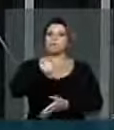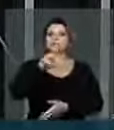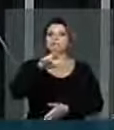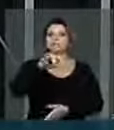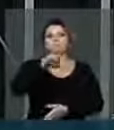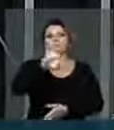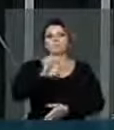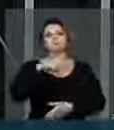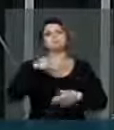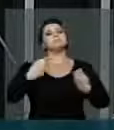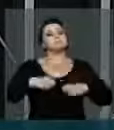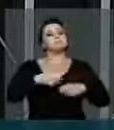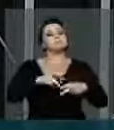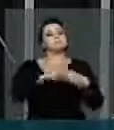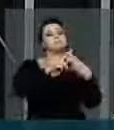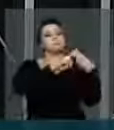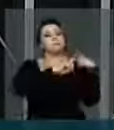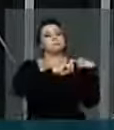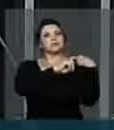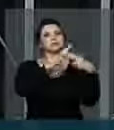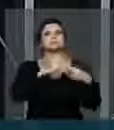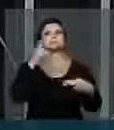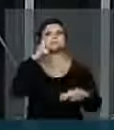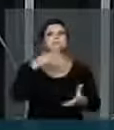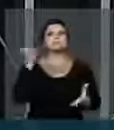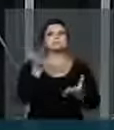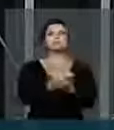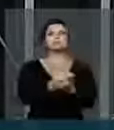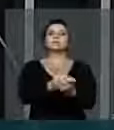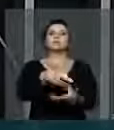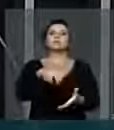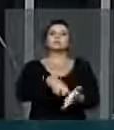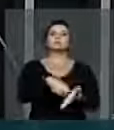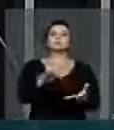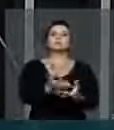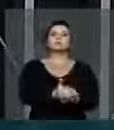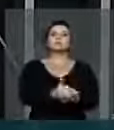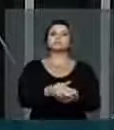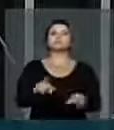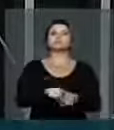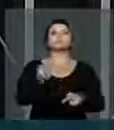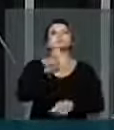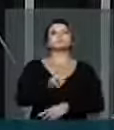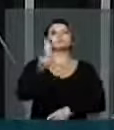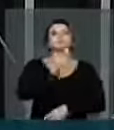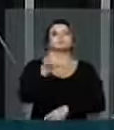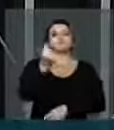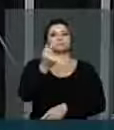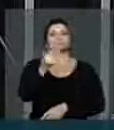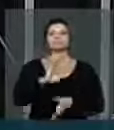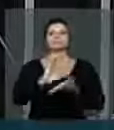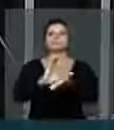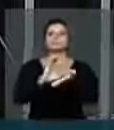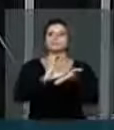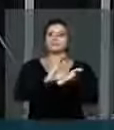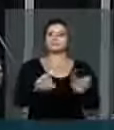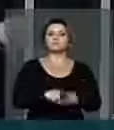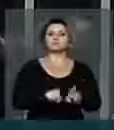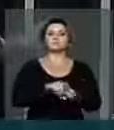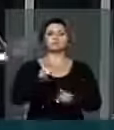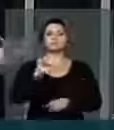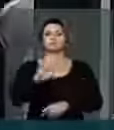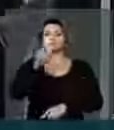Estabelece responsabilidade criminal à autoridade responsável pela execução orçamentária e que não o